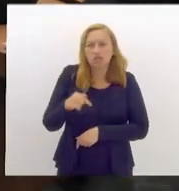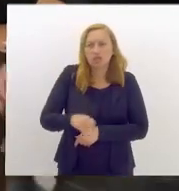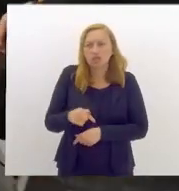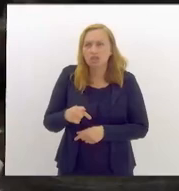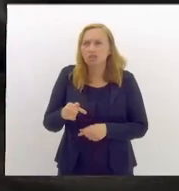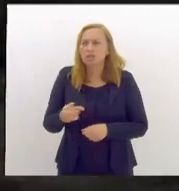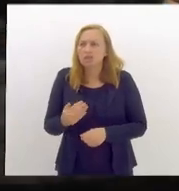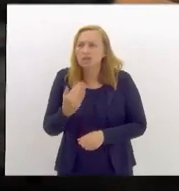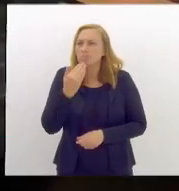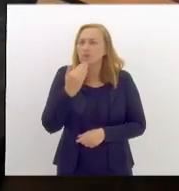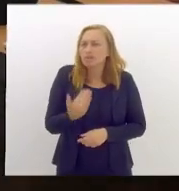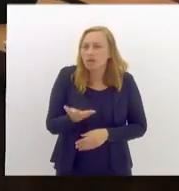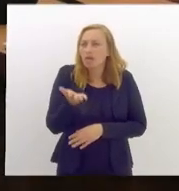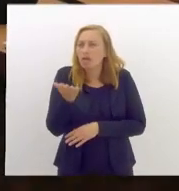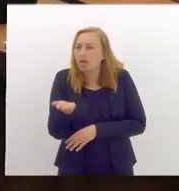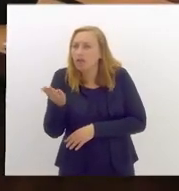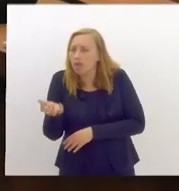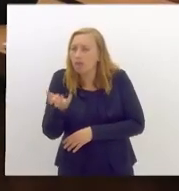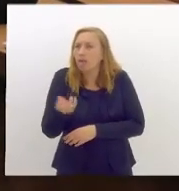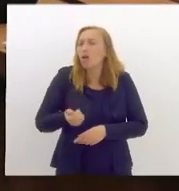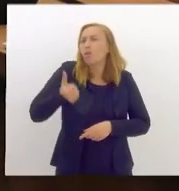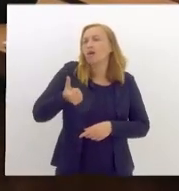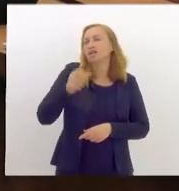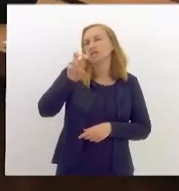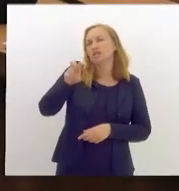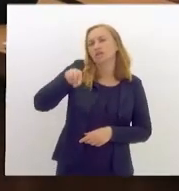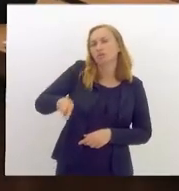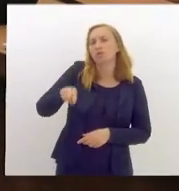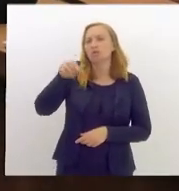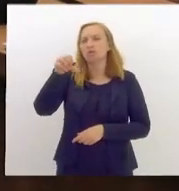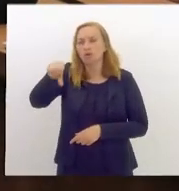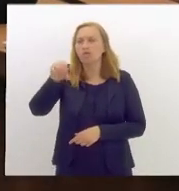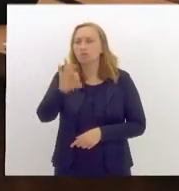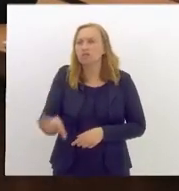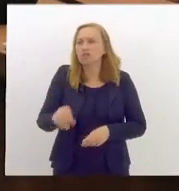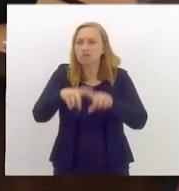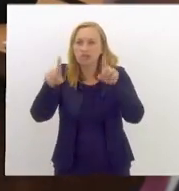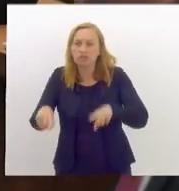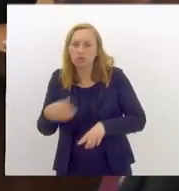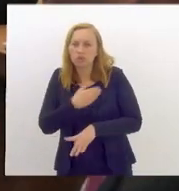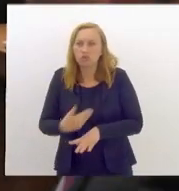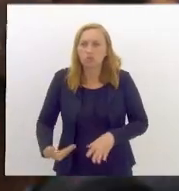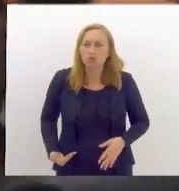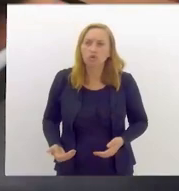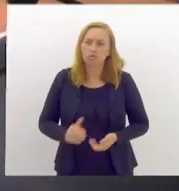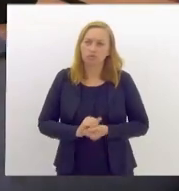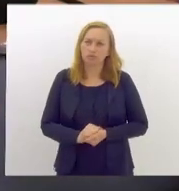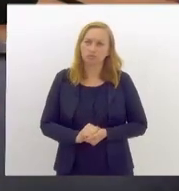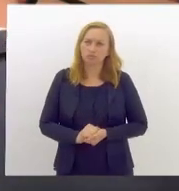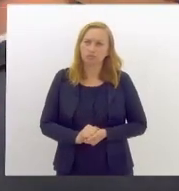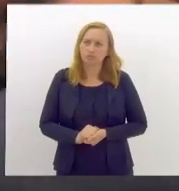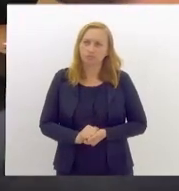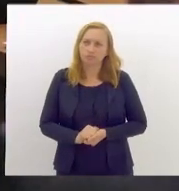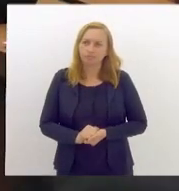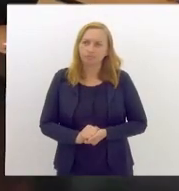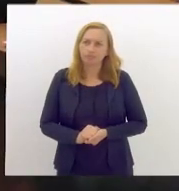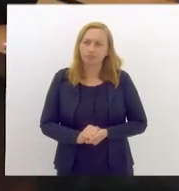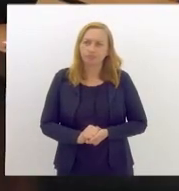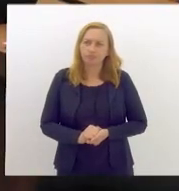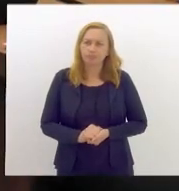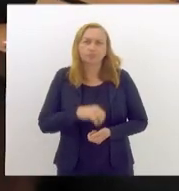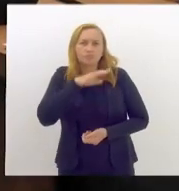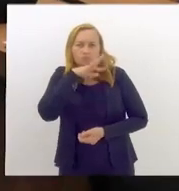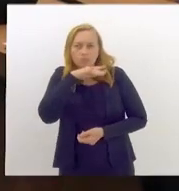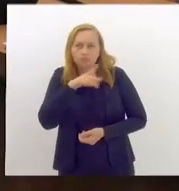mendigando quase 5.9% para os servidores e para os servidores públicos isso é um